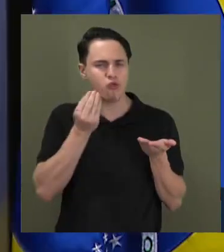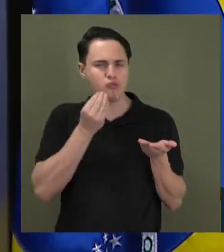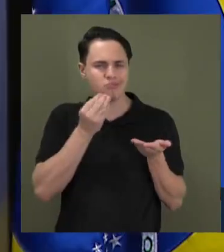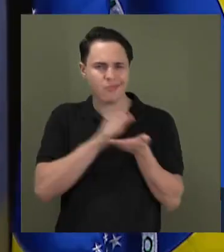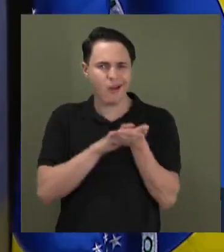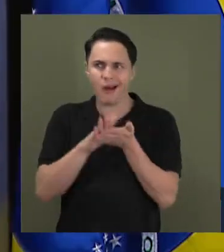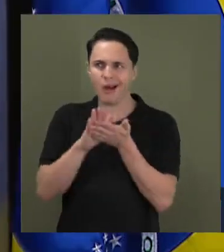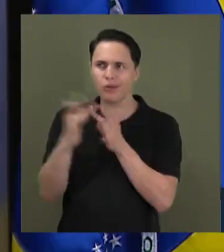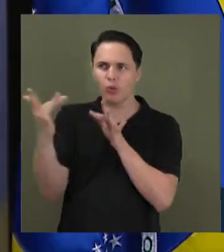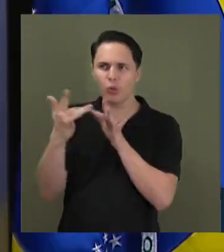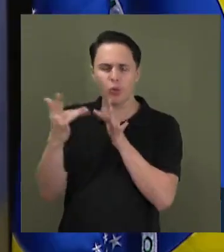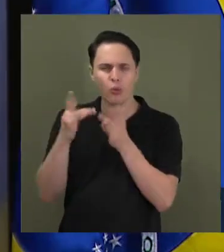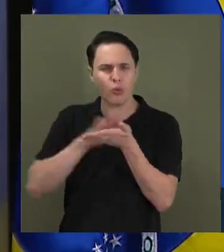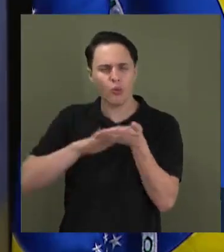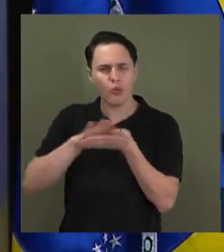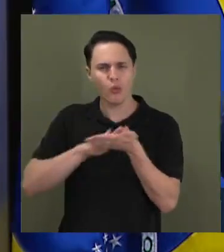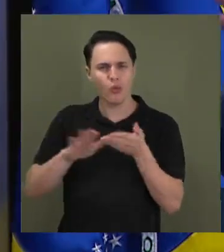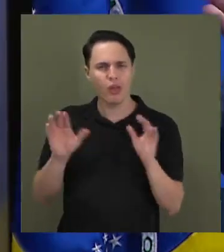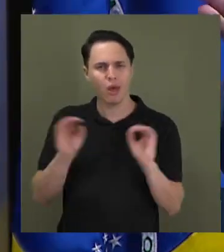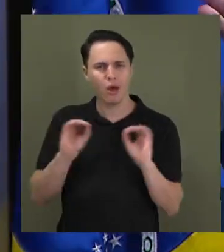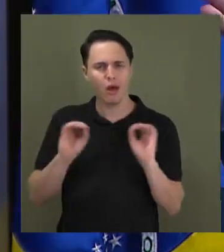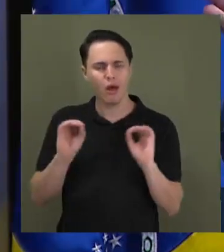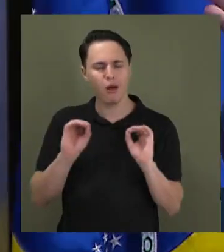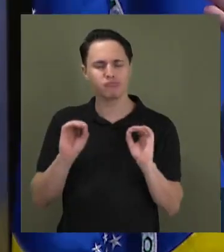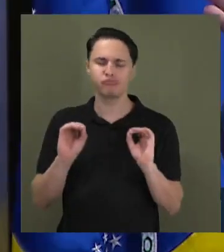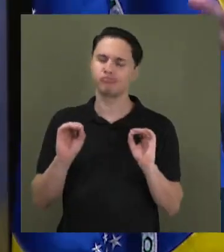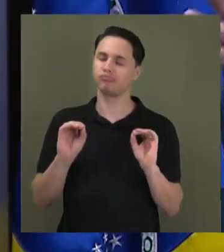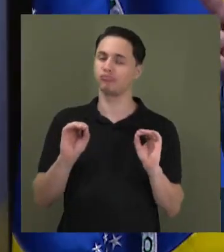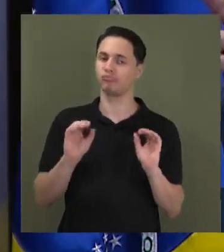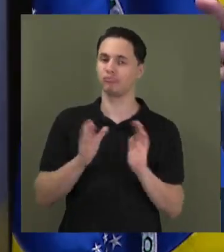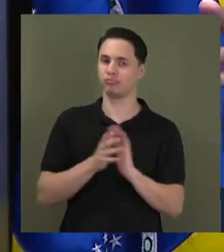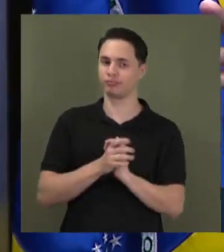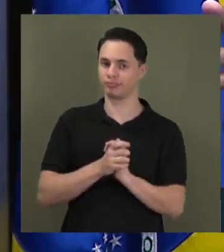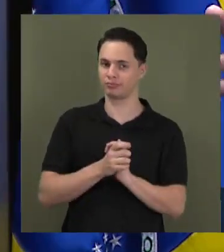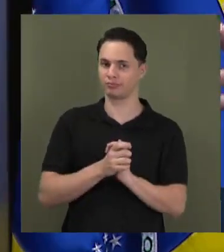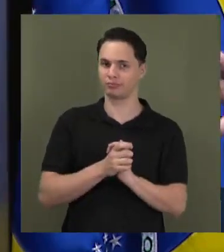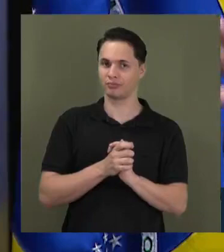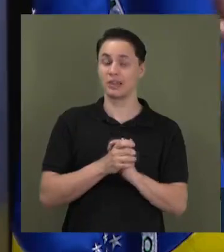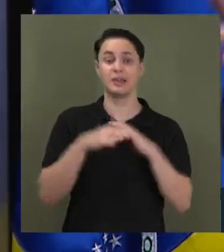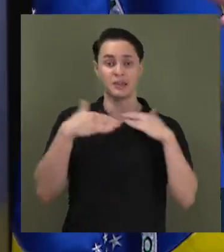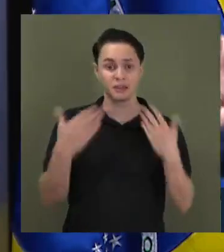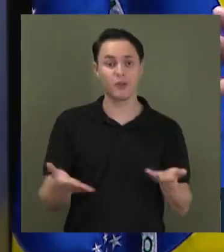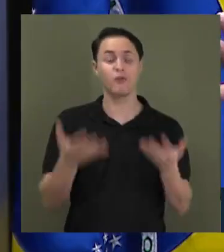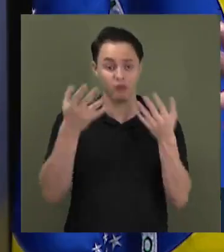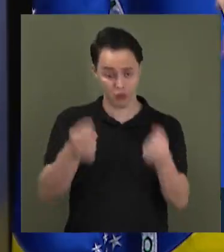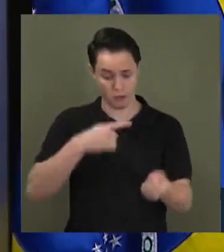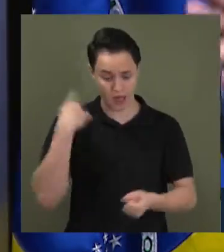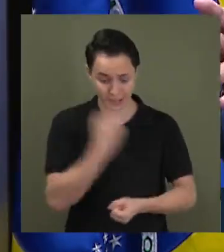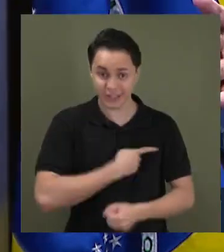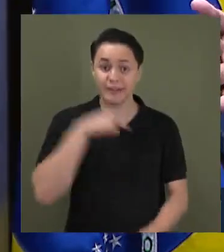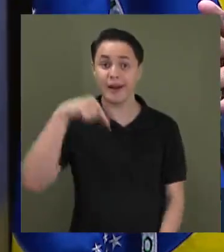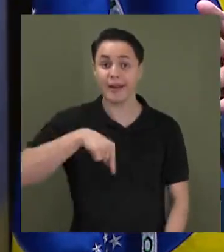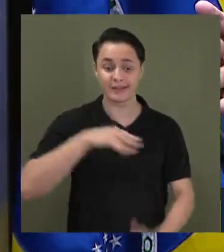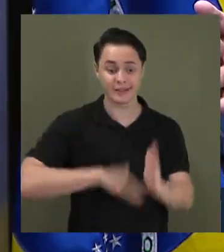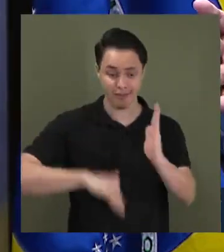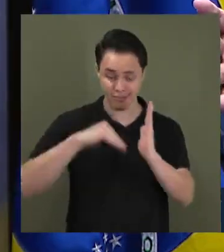diálogo com o chanceler daquele país, o Senado que possa cumprir esse papel de